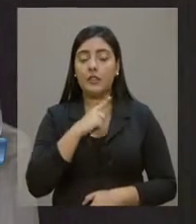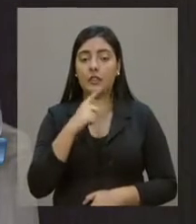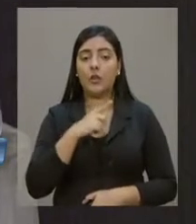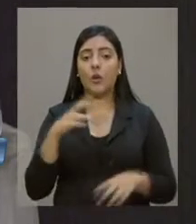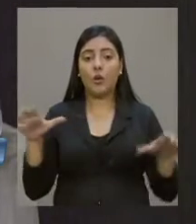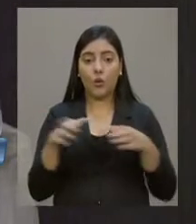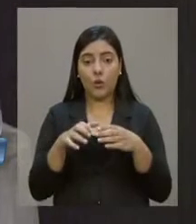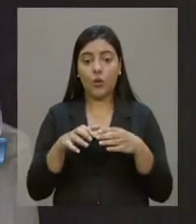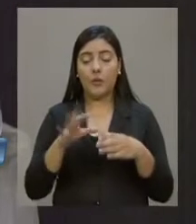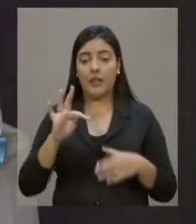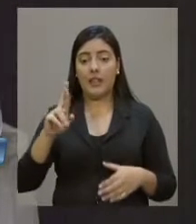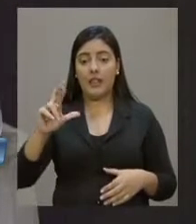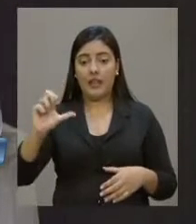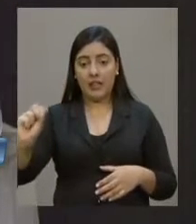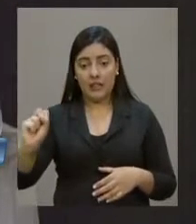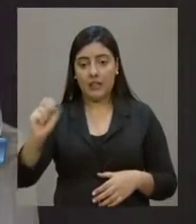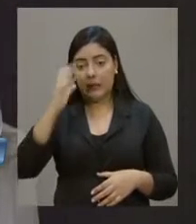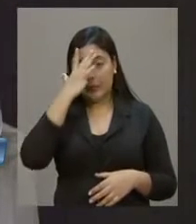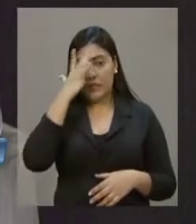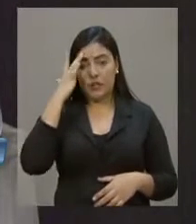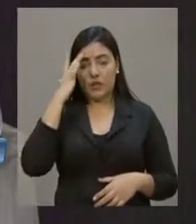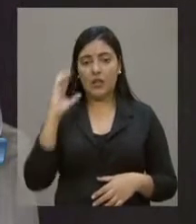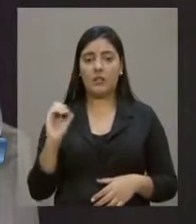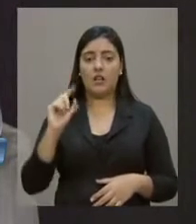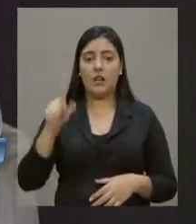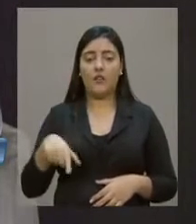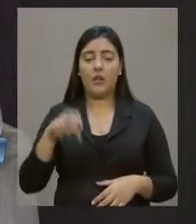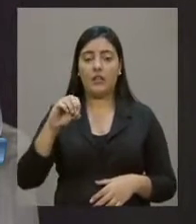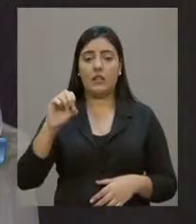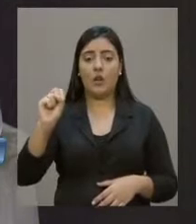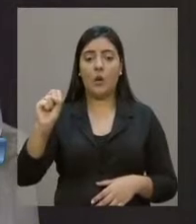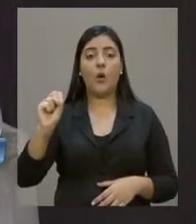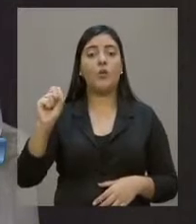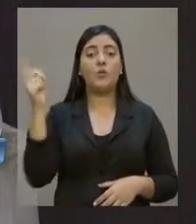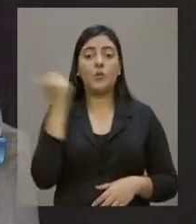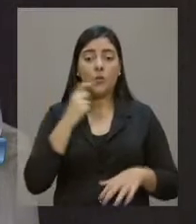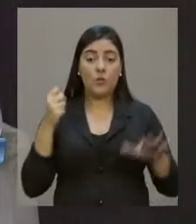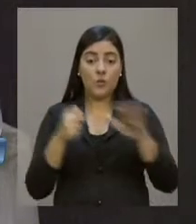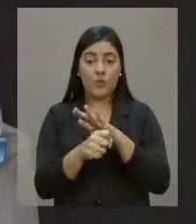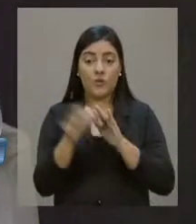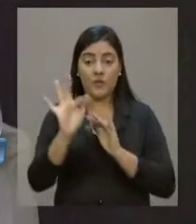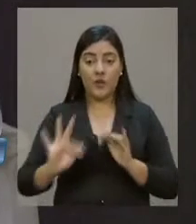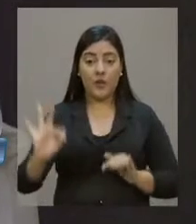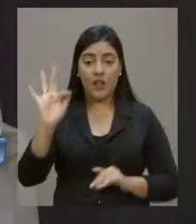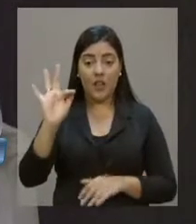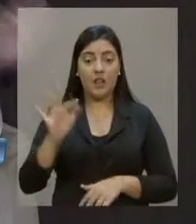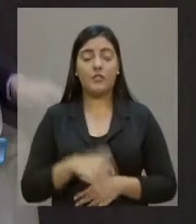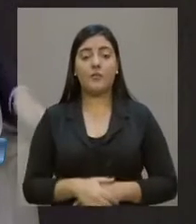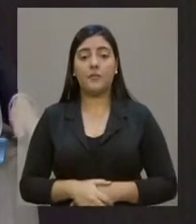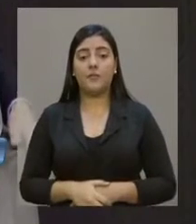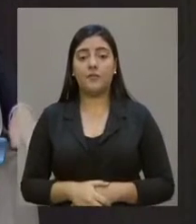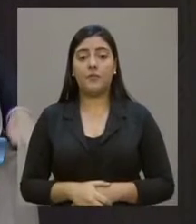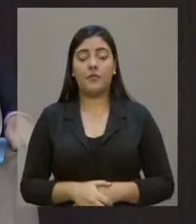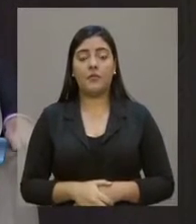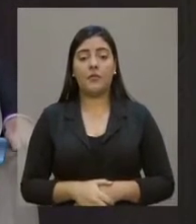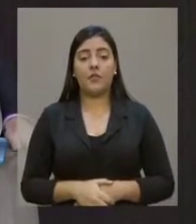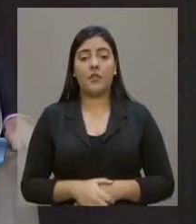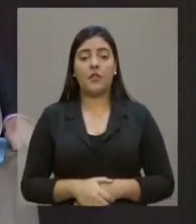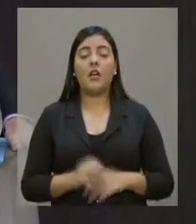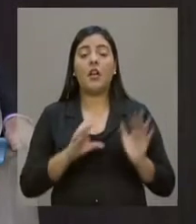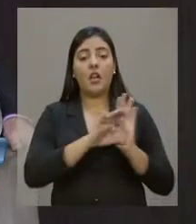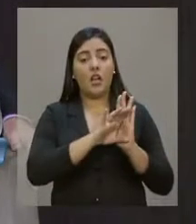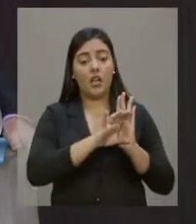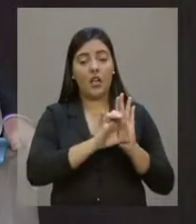segmento populacional trans, apenas 0,08% acessam o nível superior. O que a universidade fez no exercício